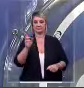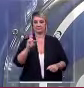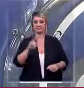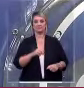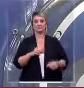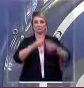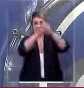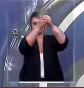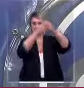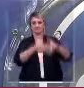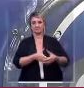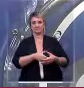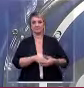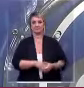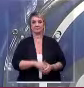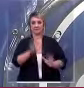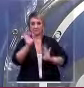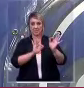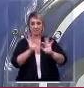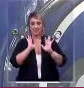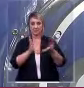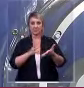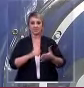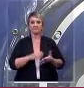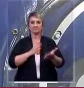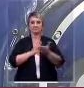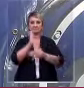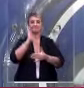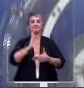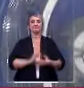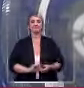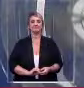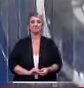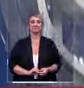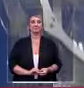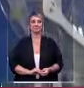Bolas posicionadas, preparados,